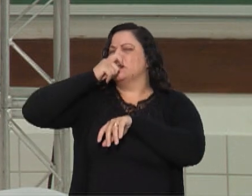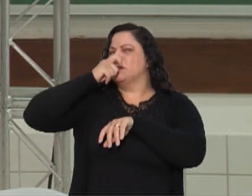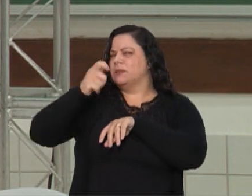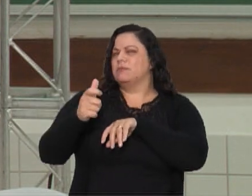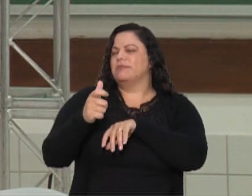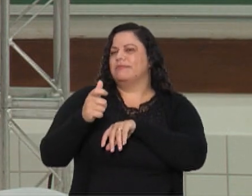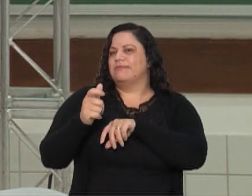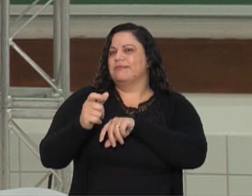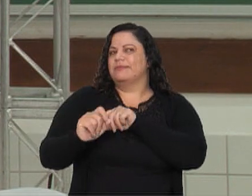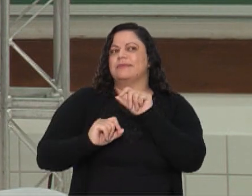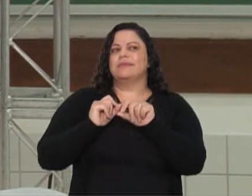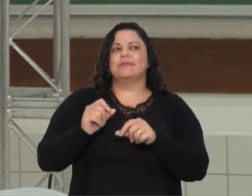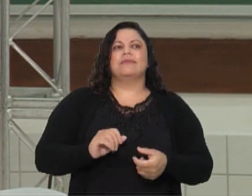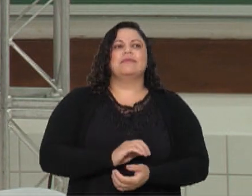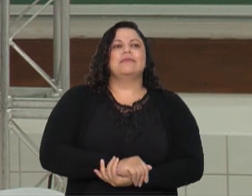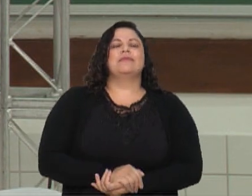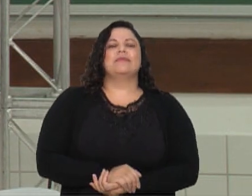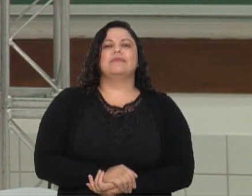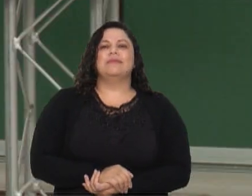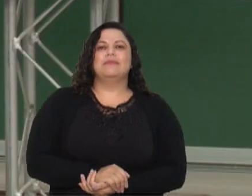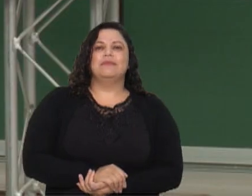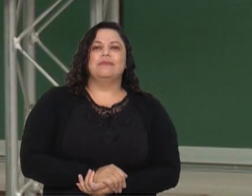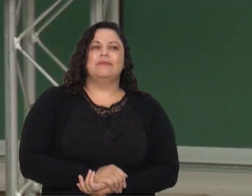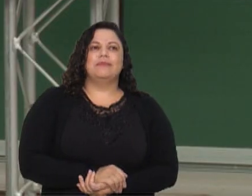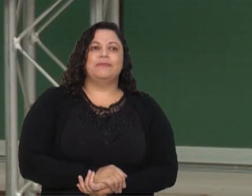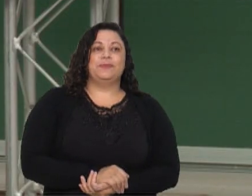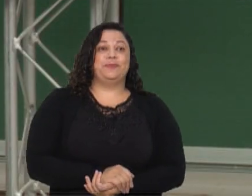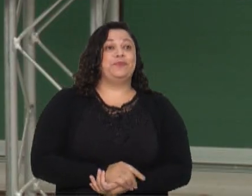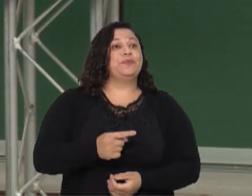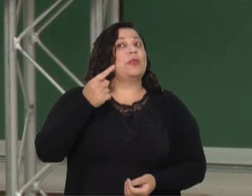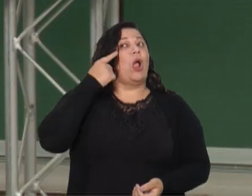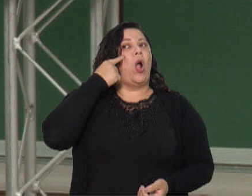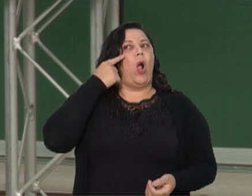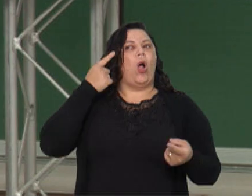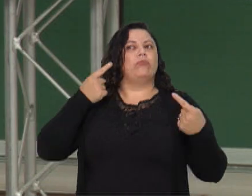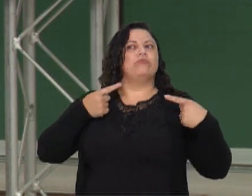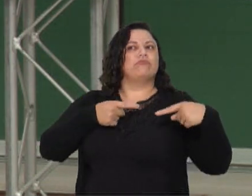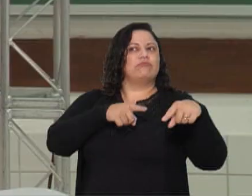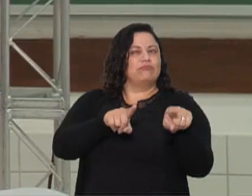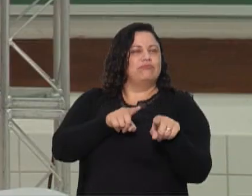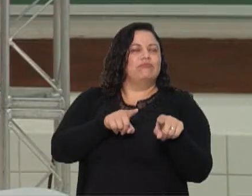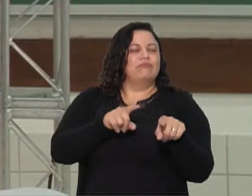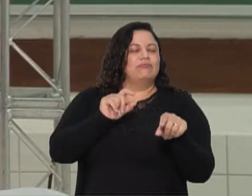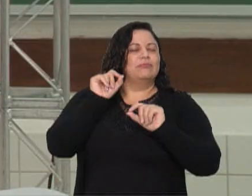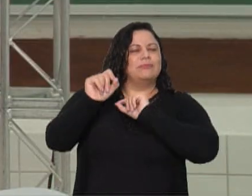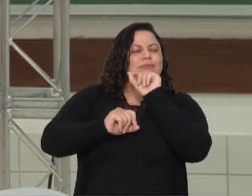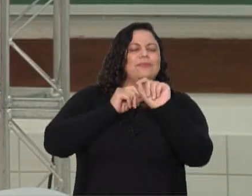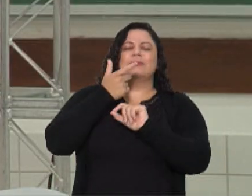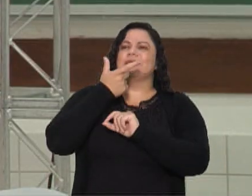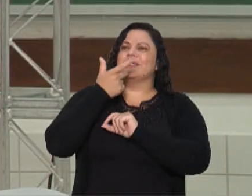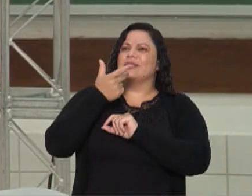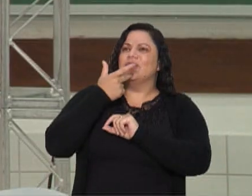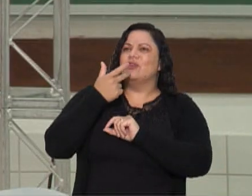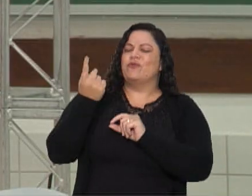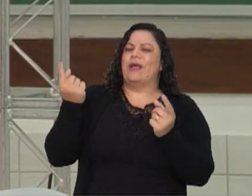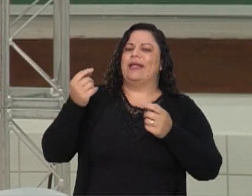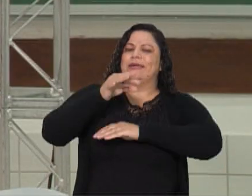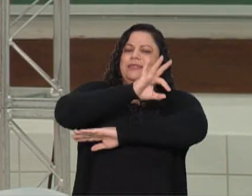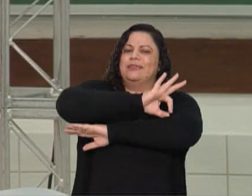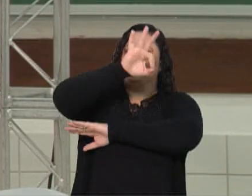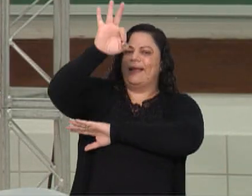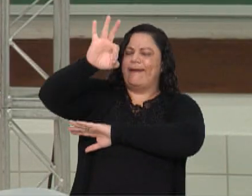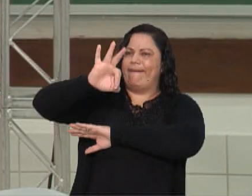conhecer aqui. Olha só. Desafio. Muito bem. Quando a gente fala de arquiteto, de